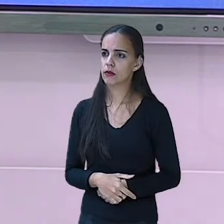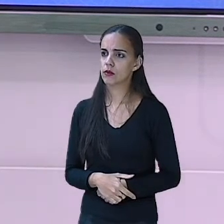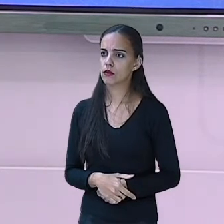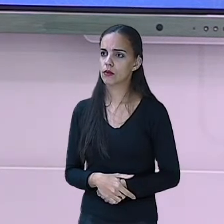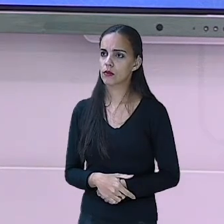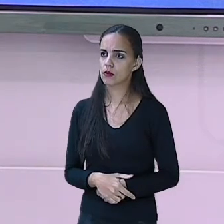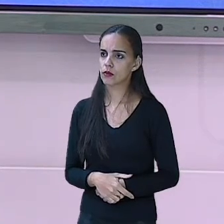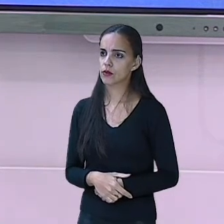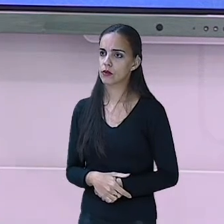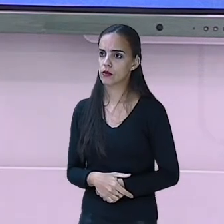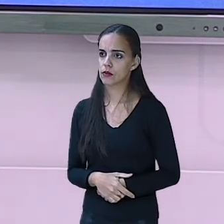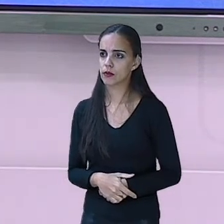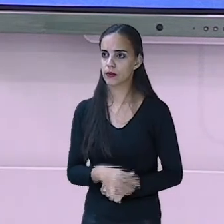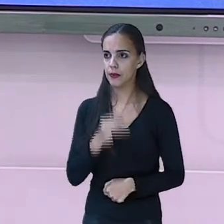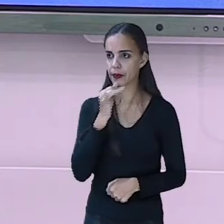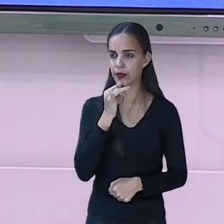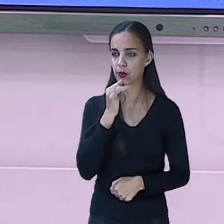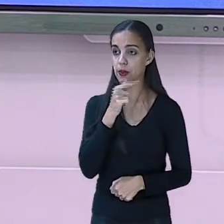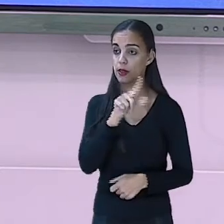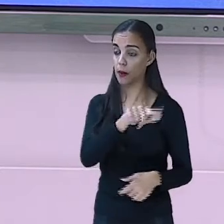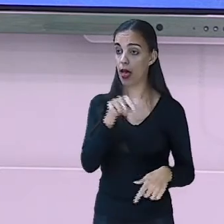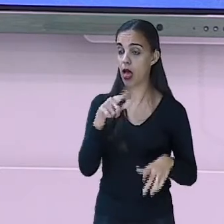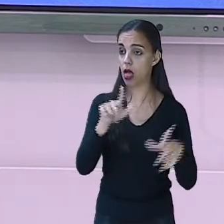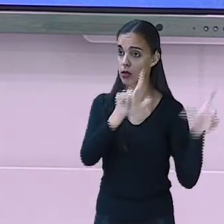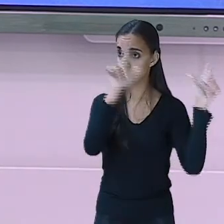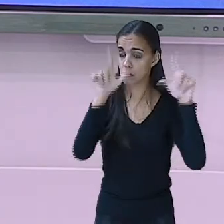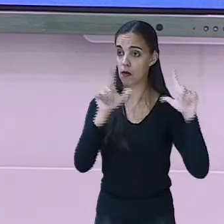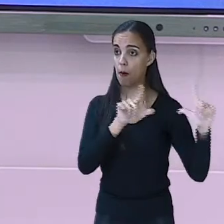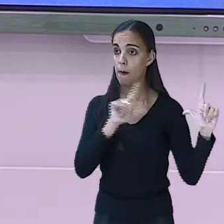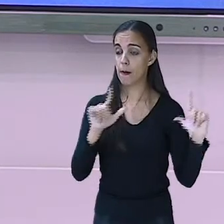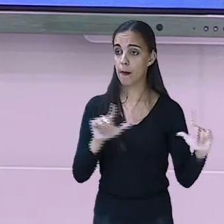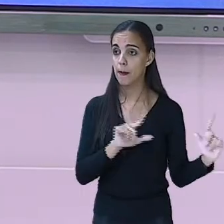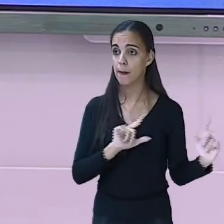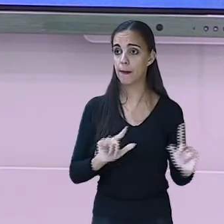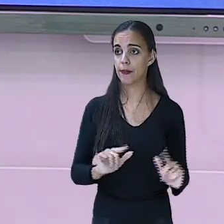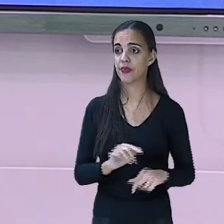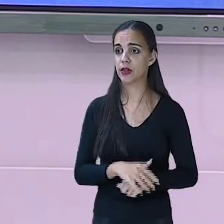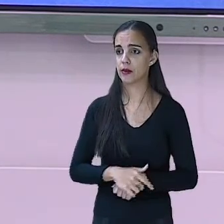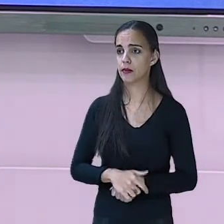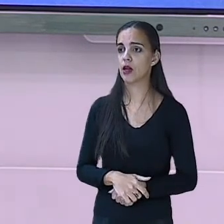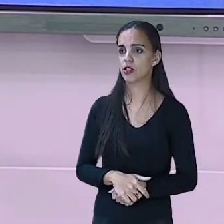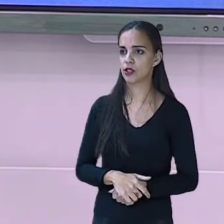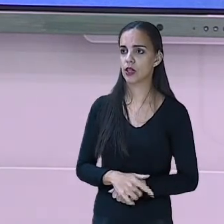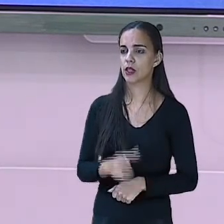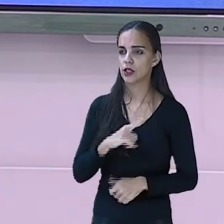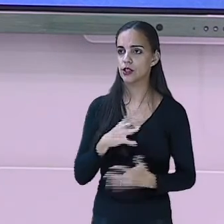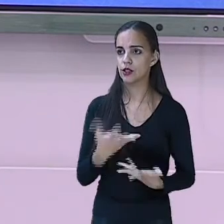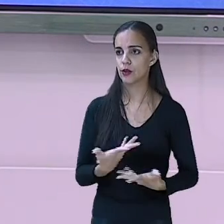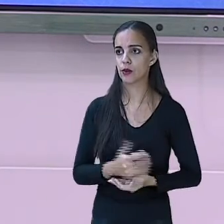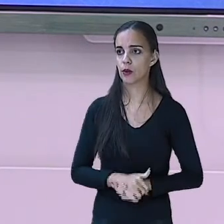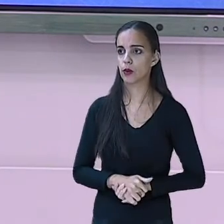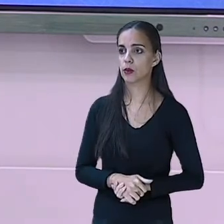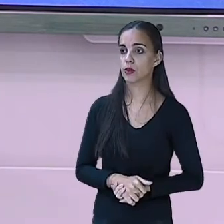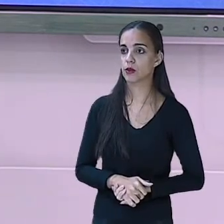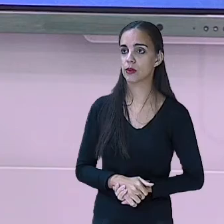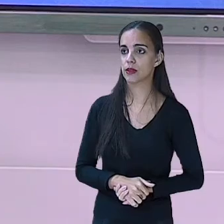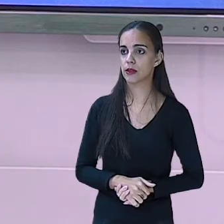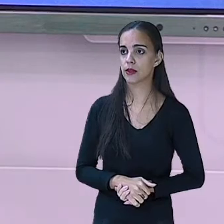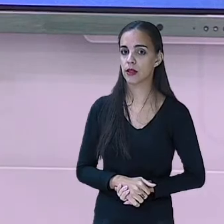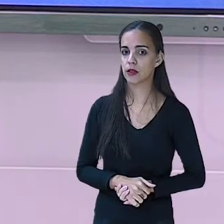em alguma parte aqui, né? Está relacionada a desenvolvimento. Apareceu aqui.